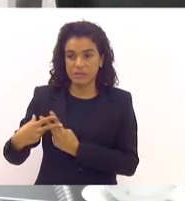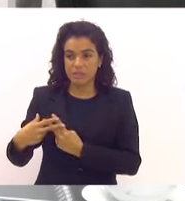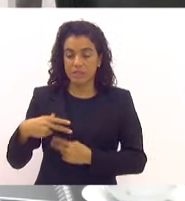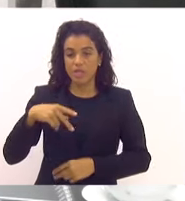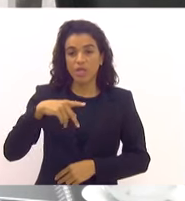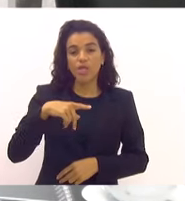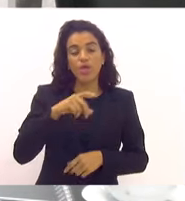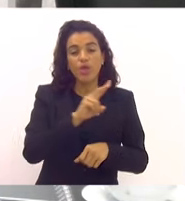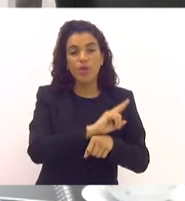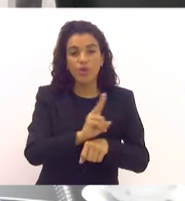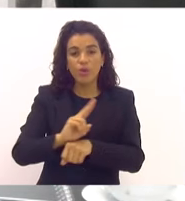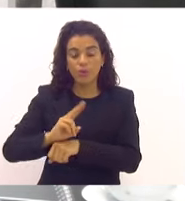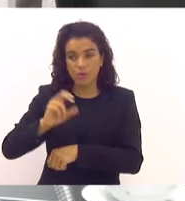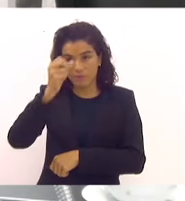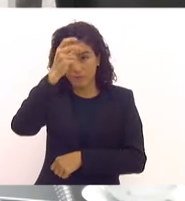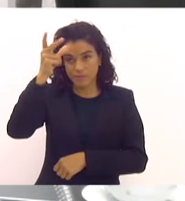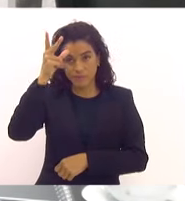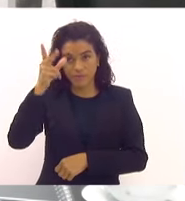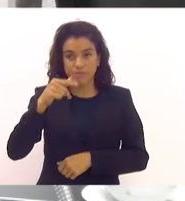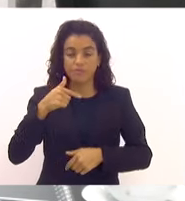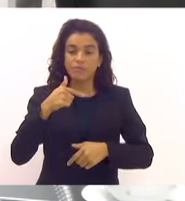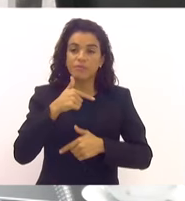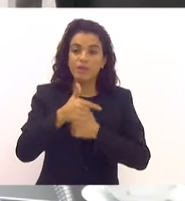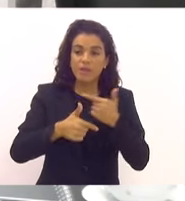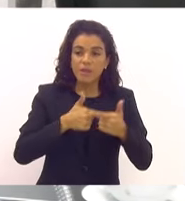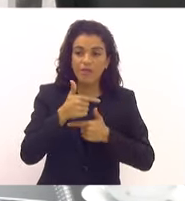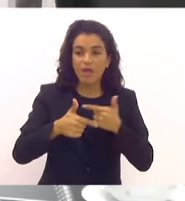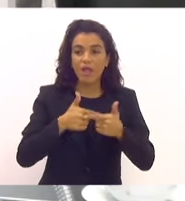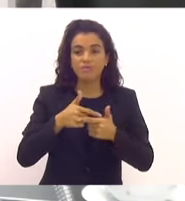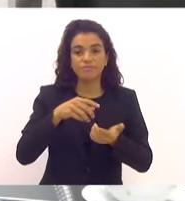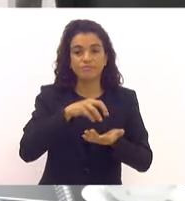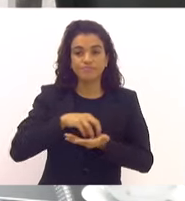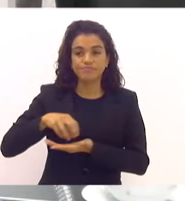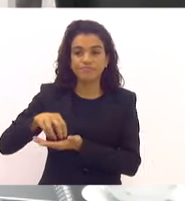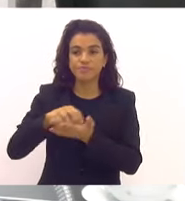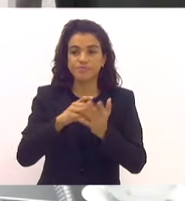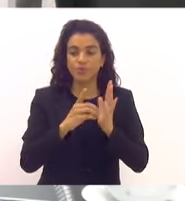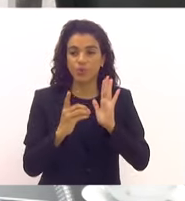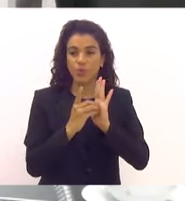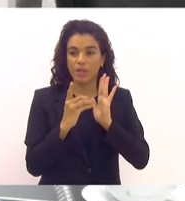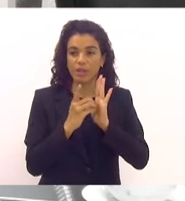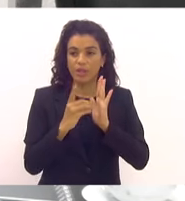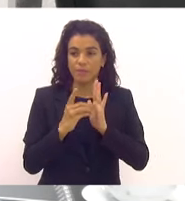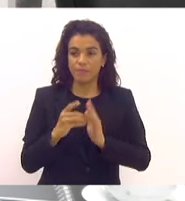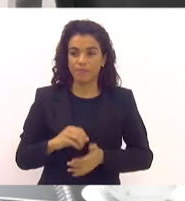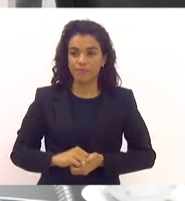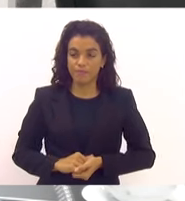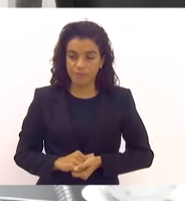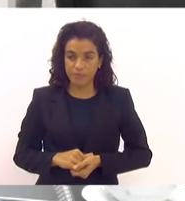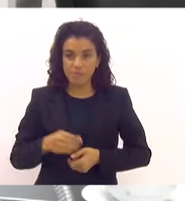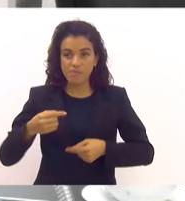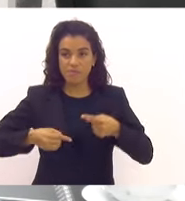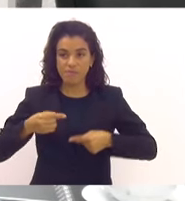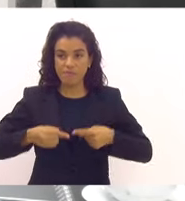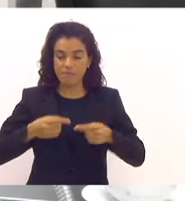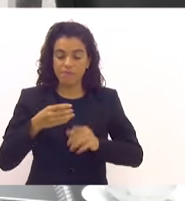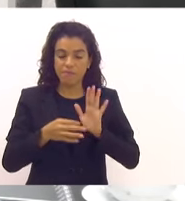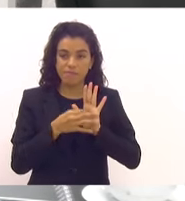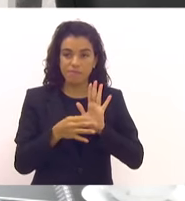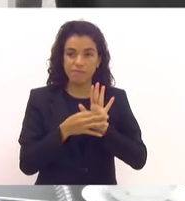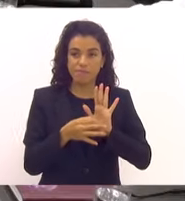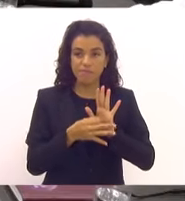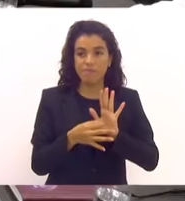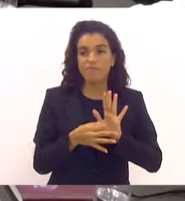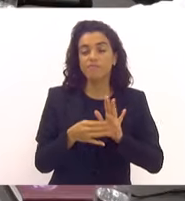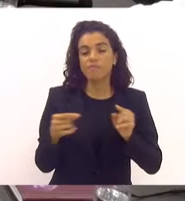para efetivação dos serviços dos quais sejam titulares nos postos do DETRAN. RJ. Para discutir isso. Né? O parecer do deputado Delaroli é